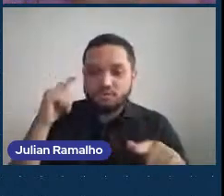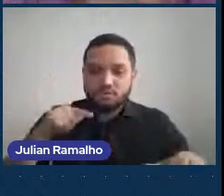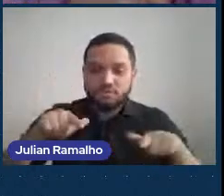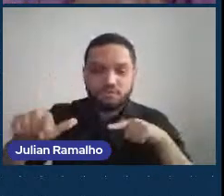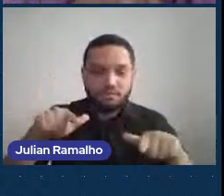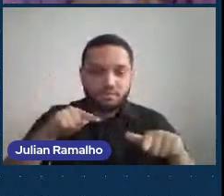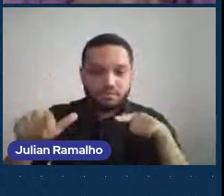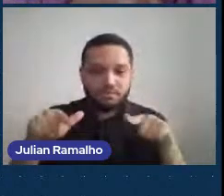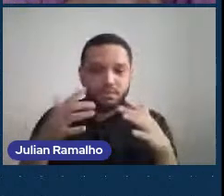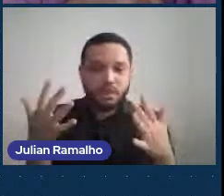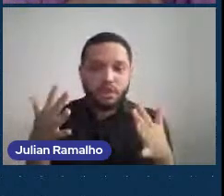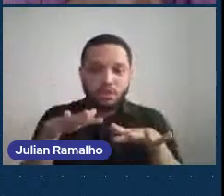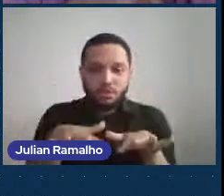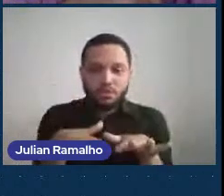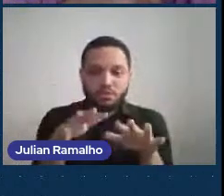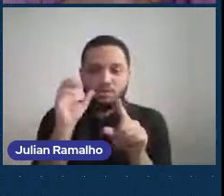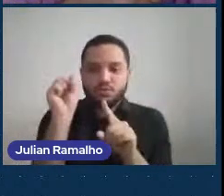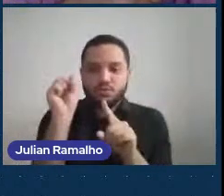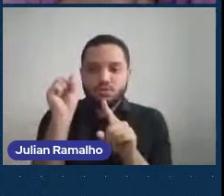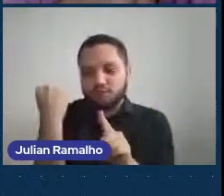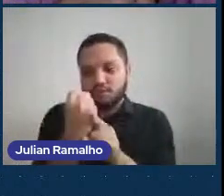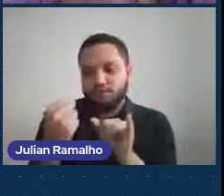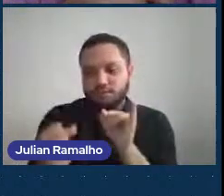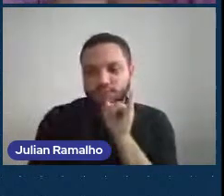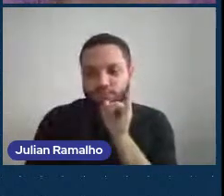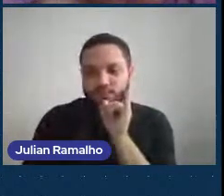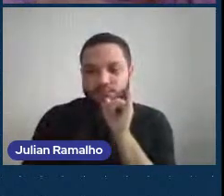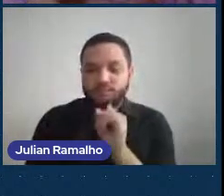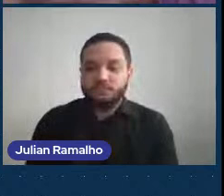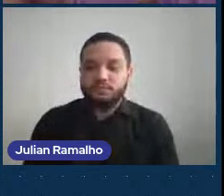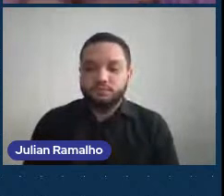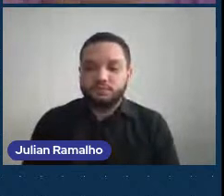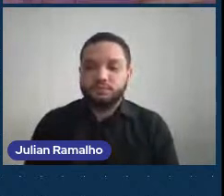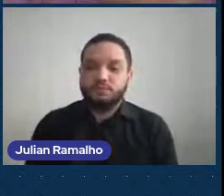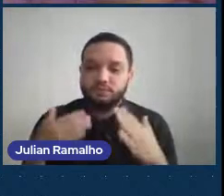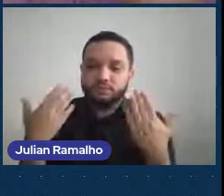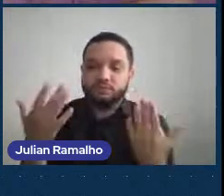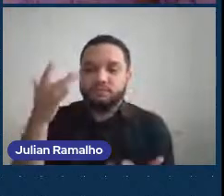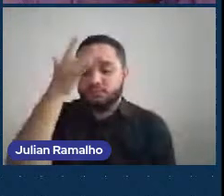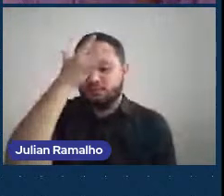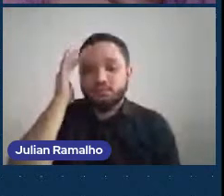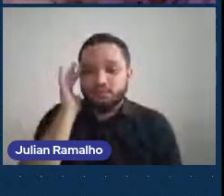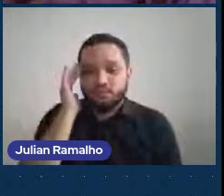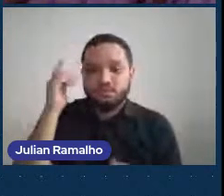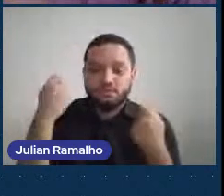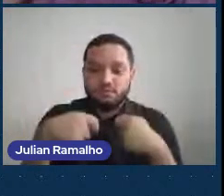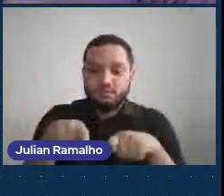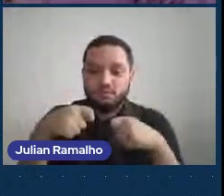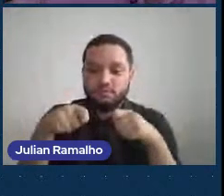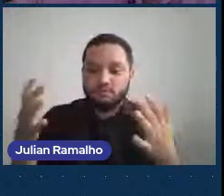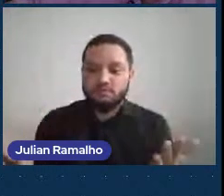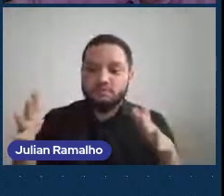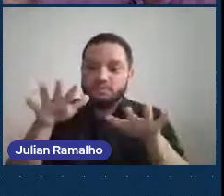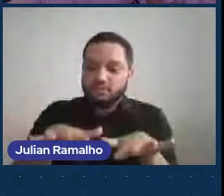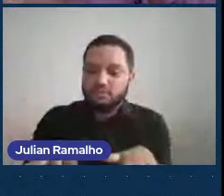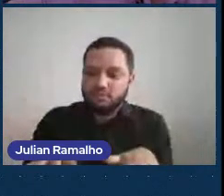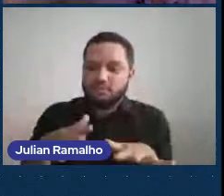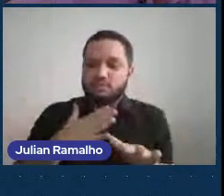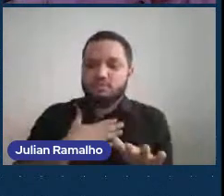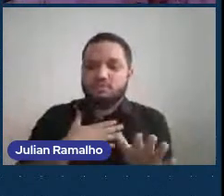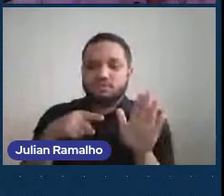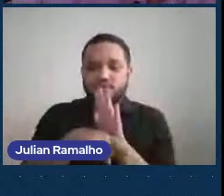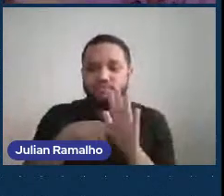de inclusão social, né? Então, para as pessoas que necessitam de inclusão, o que é que essa minha pesquisa